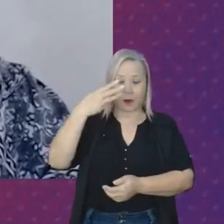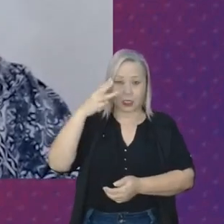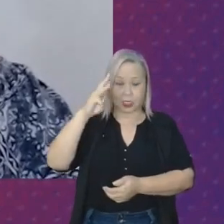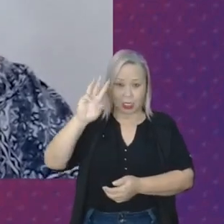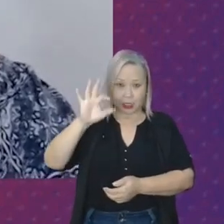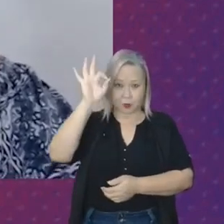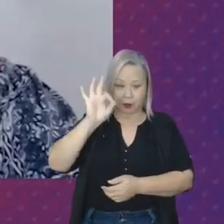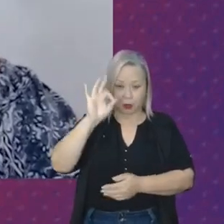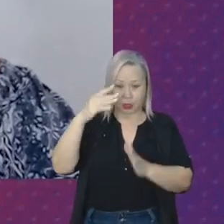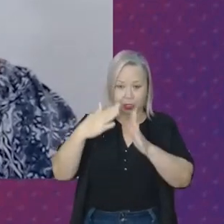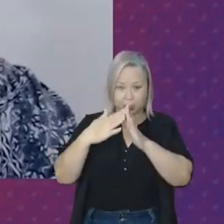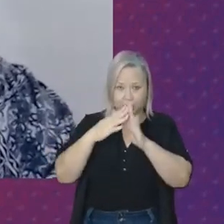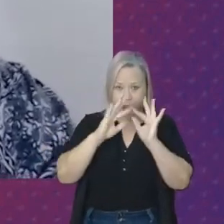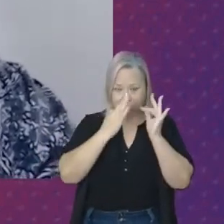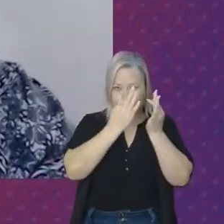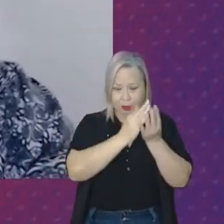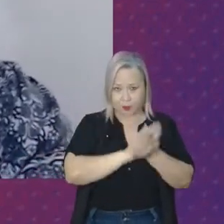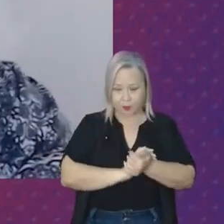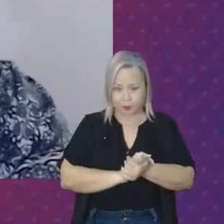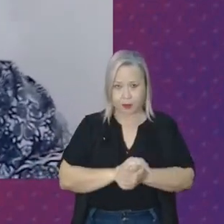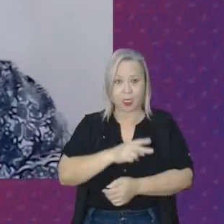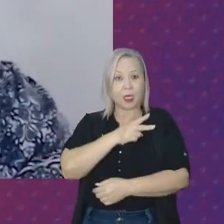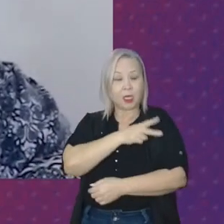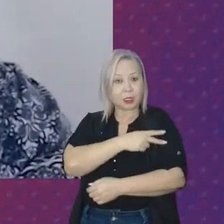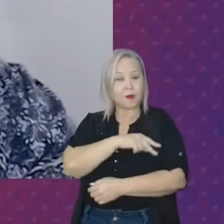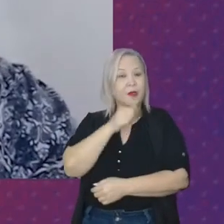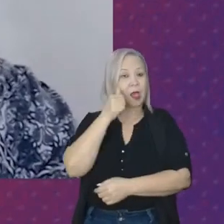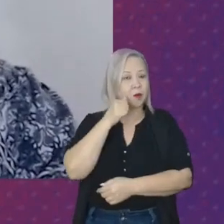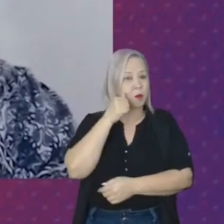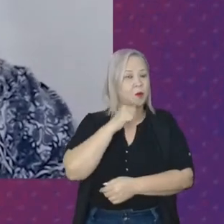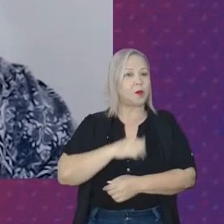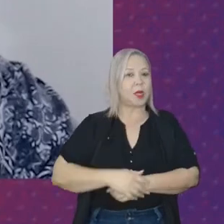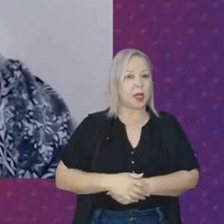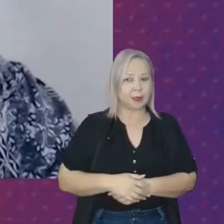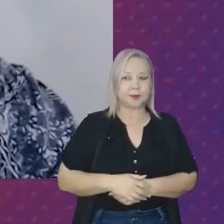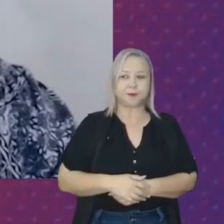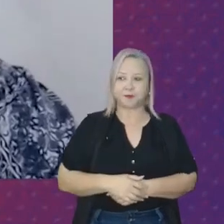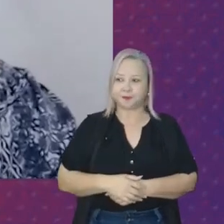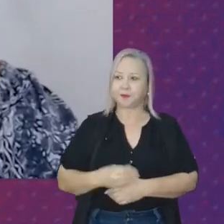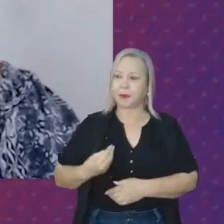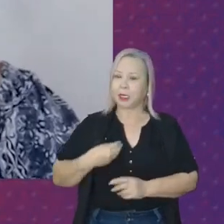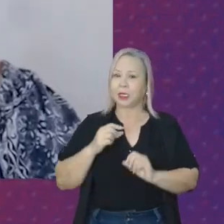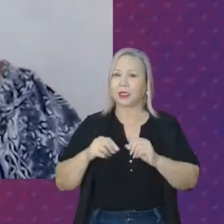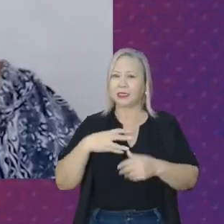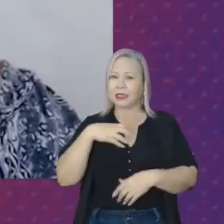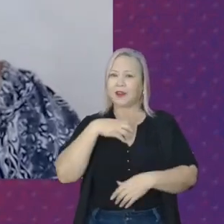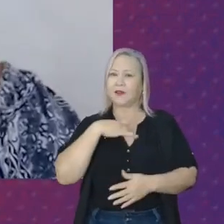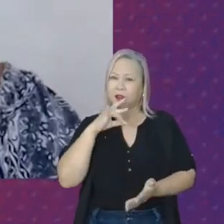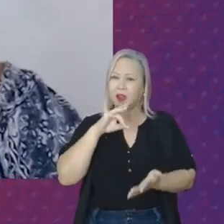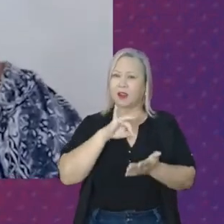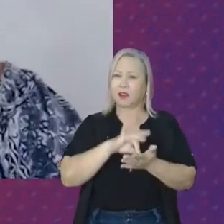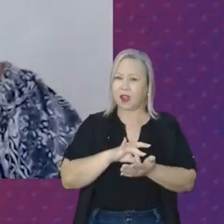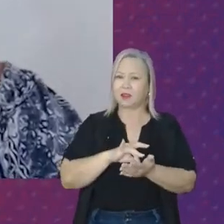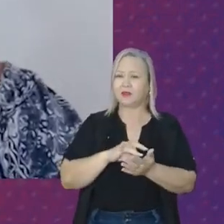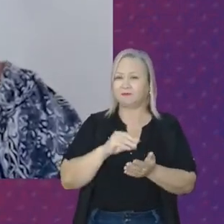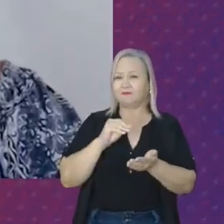19,3% dos lares chefiados por mulheres estavam em situação de segurança